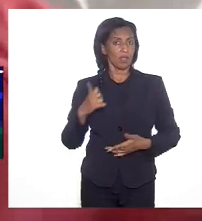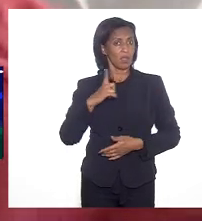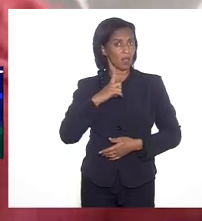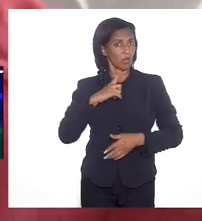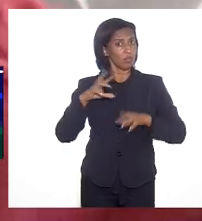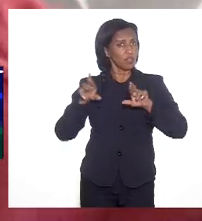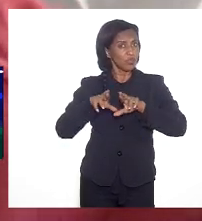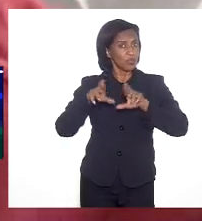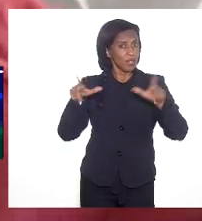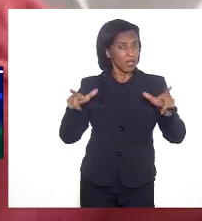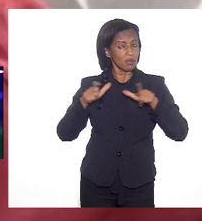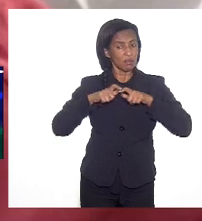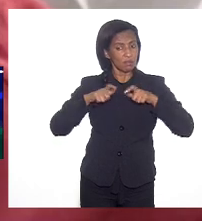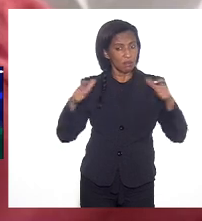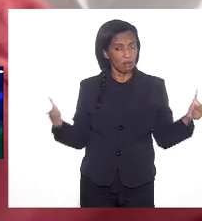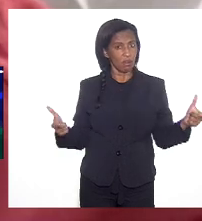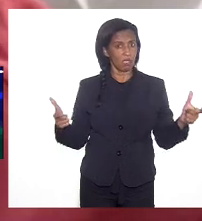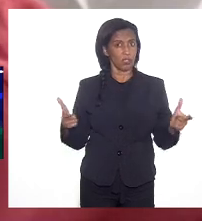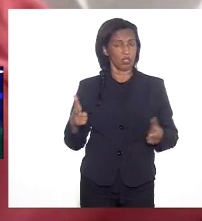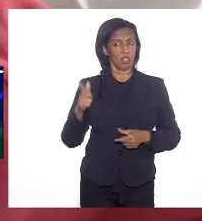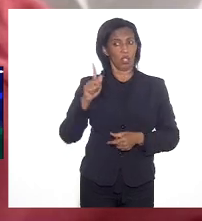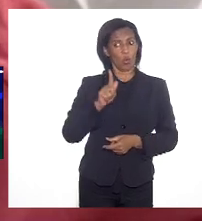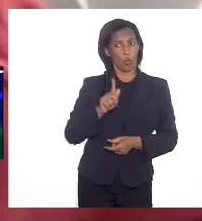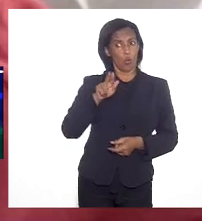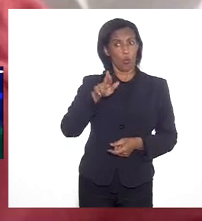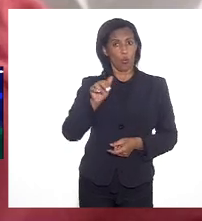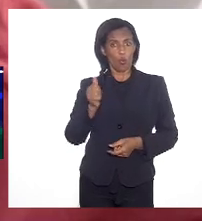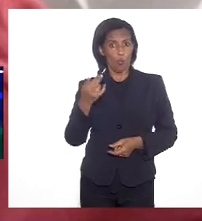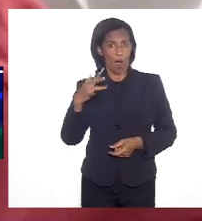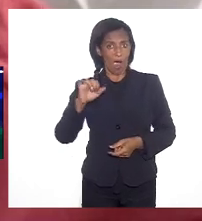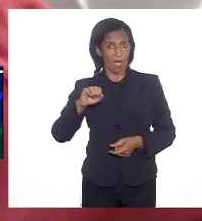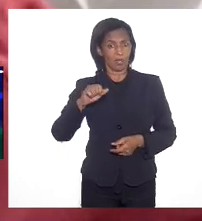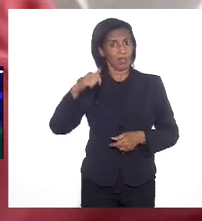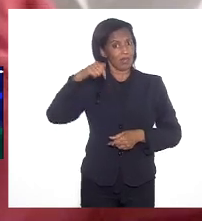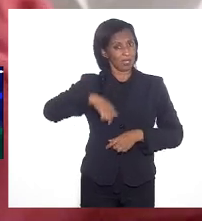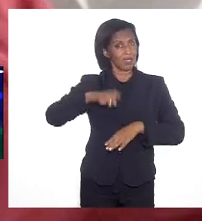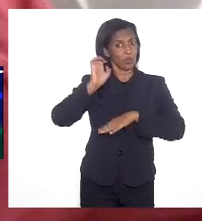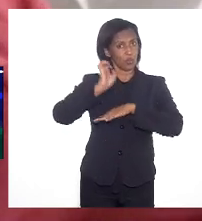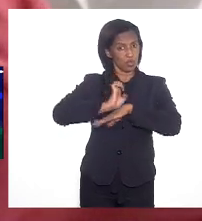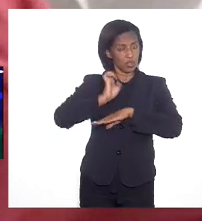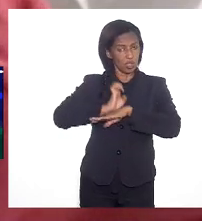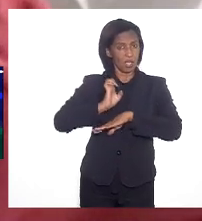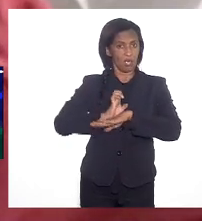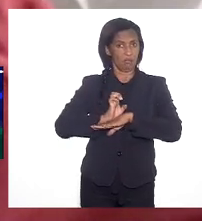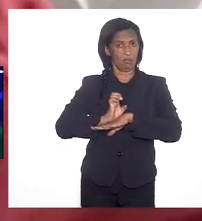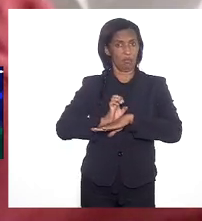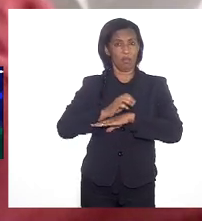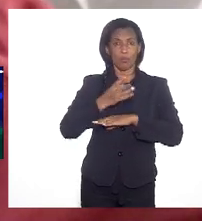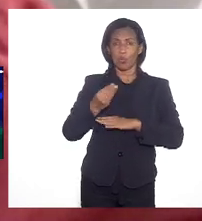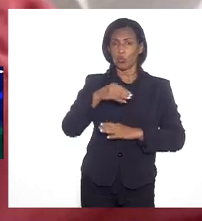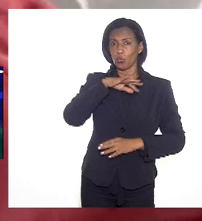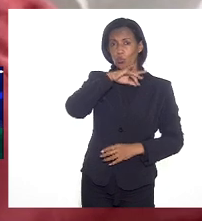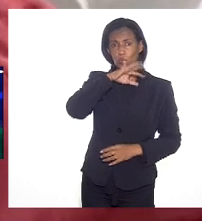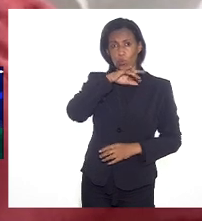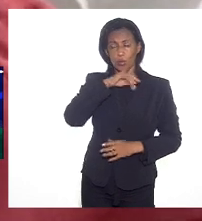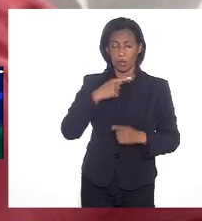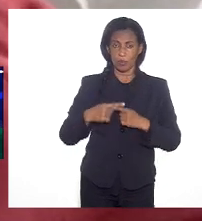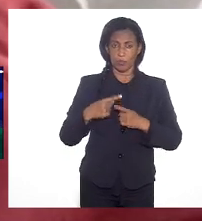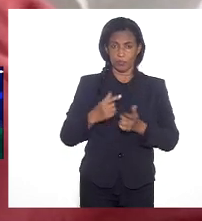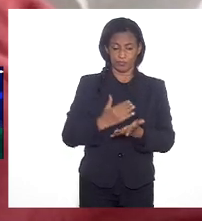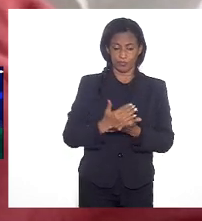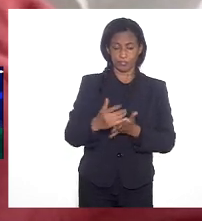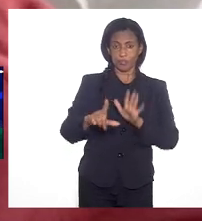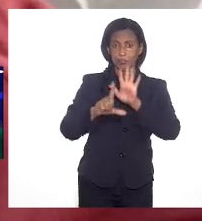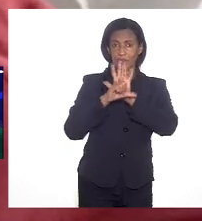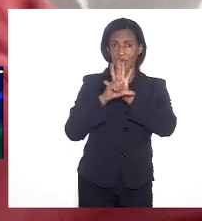diferença muito grande entre as guardas municipais do nosso Estado, o que é muito ruim, porque, a partir da lei